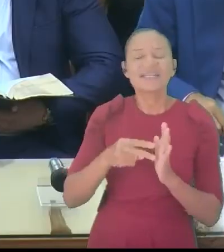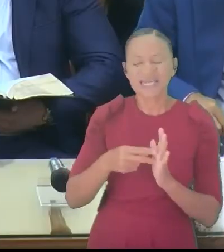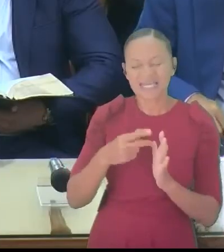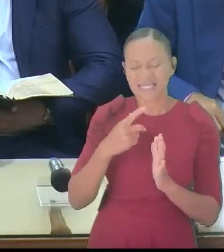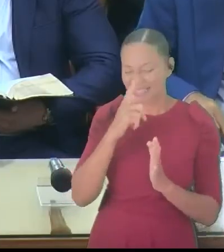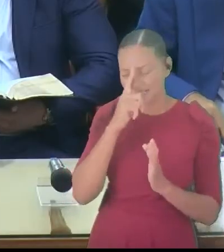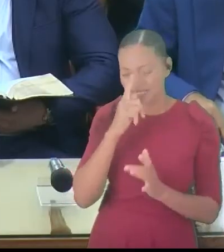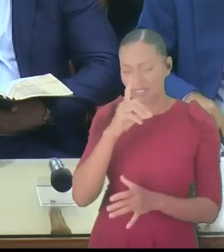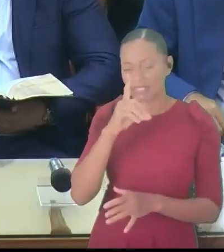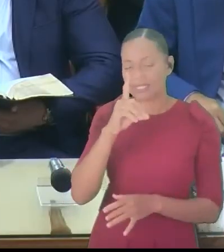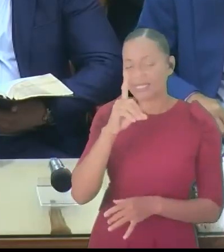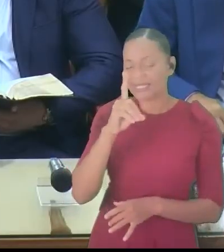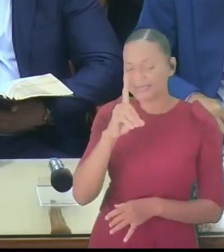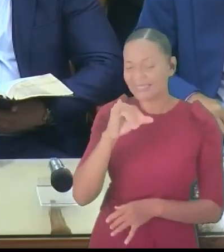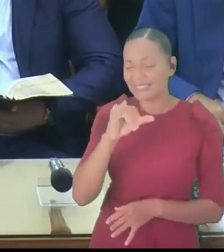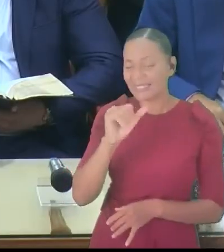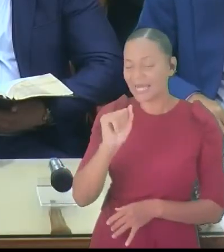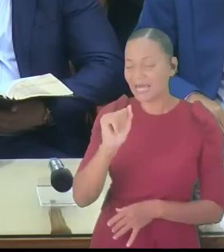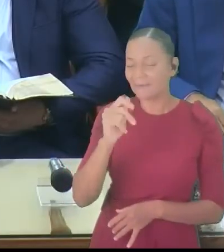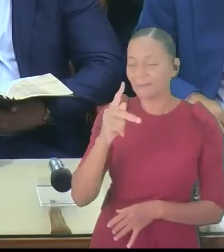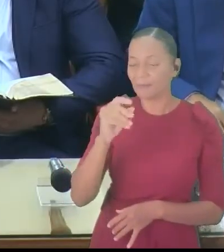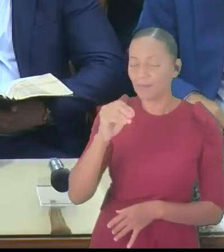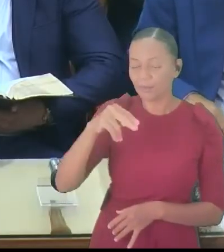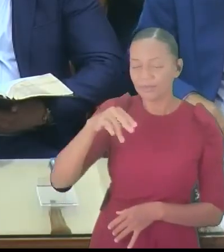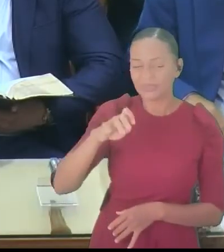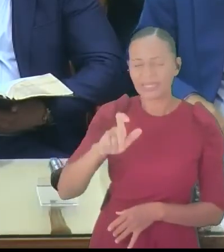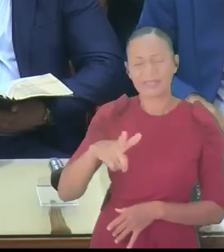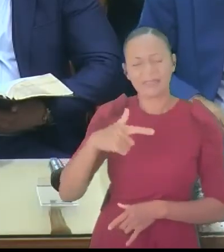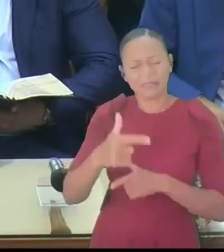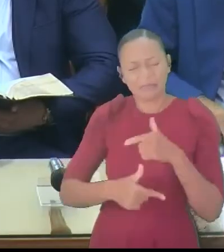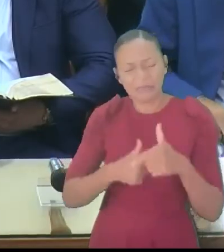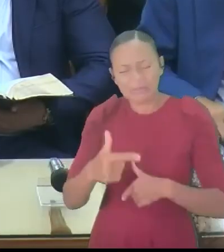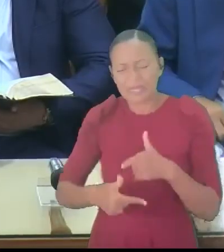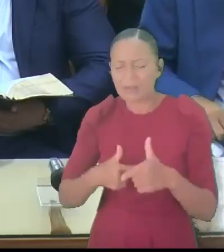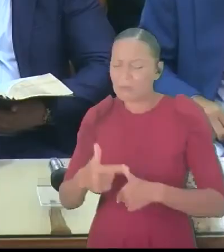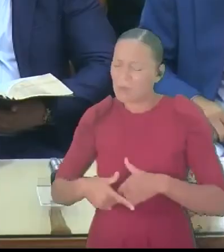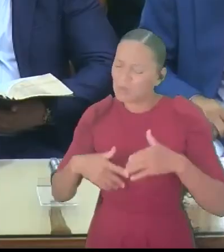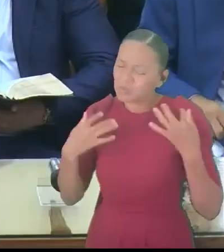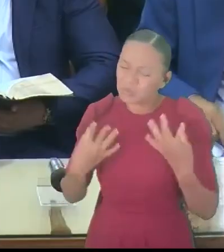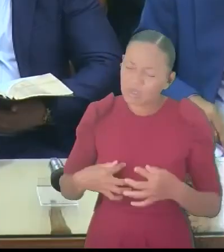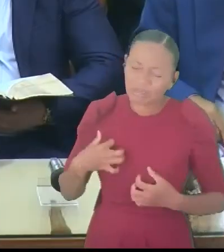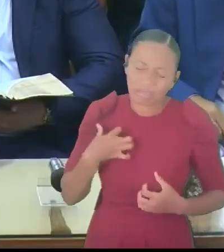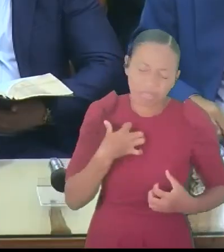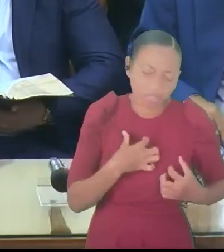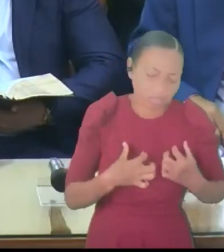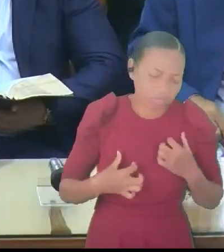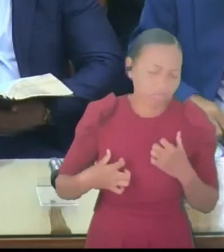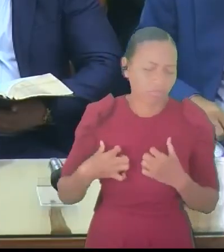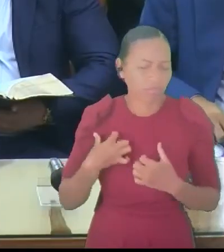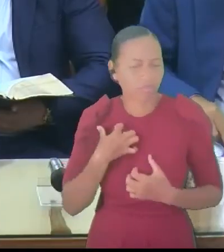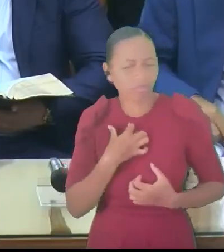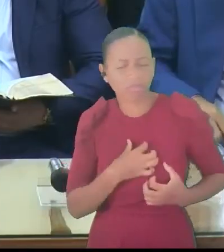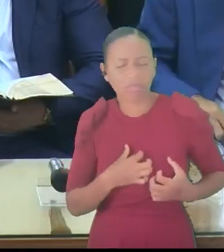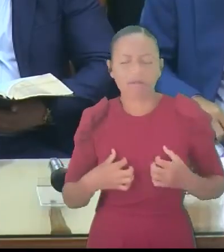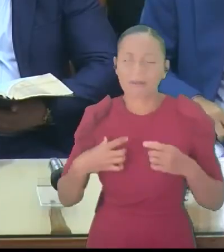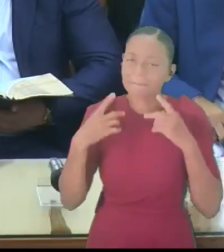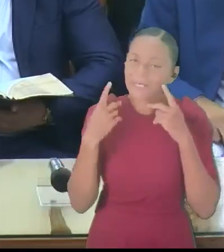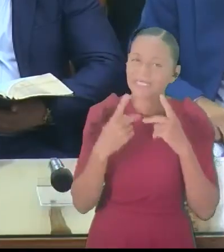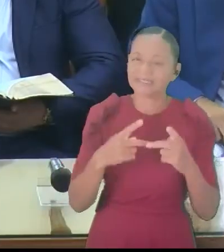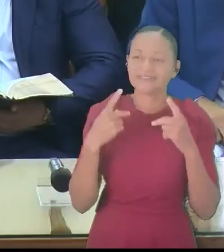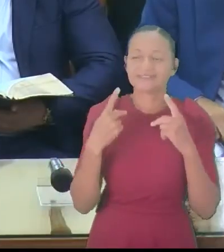trabalho doloroso, que causa descontentamento e aflição. Ficaram doentes com aquela